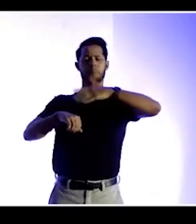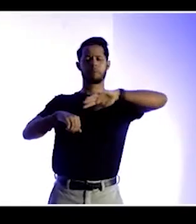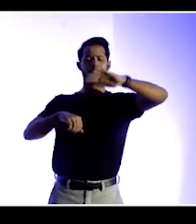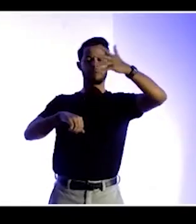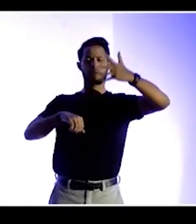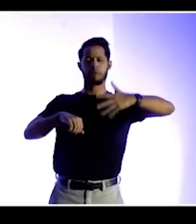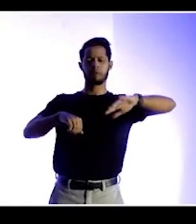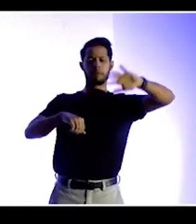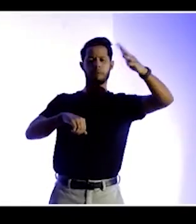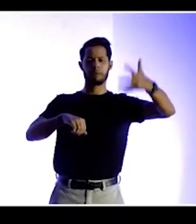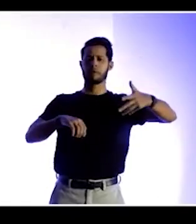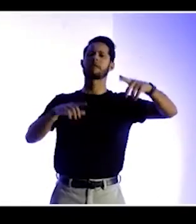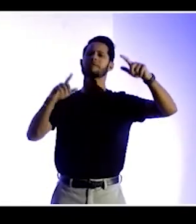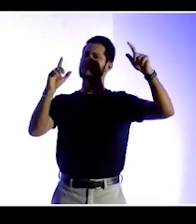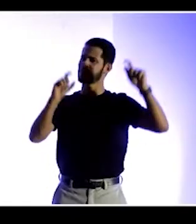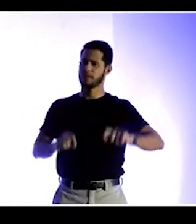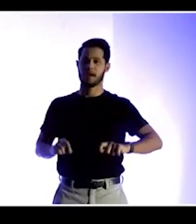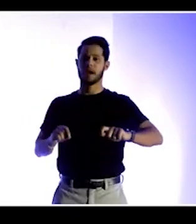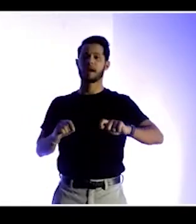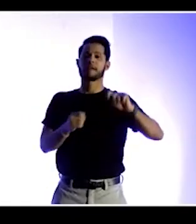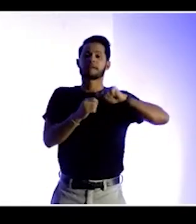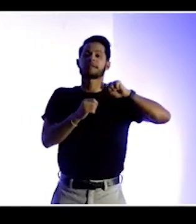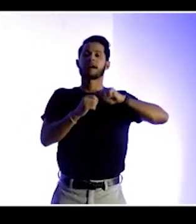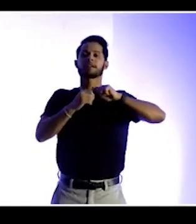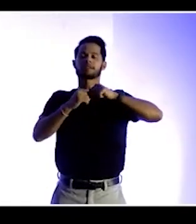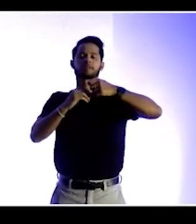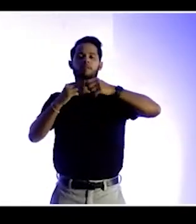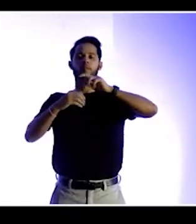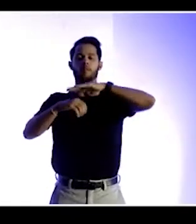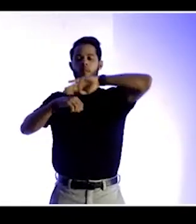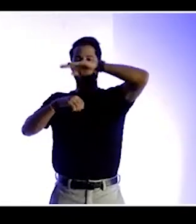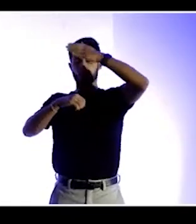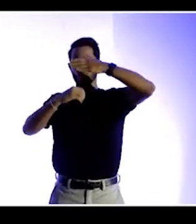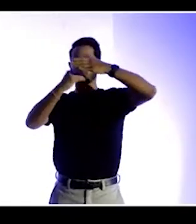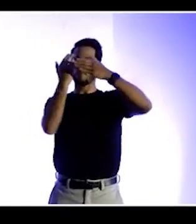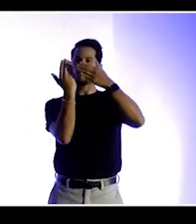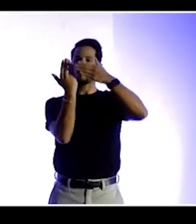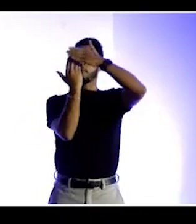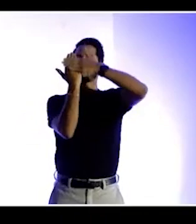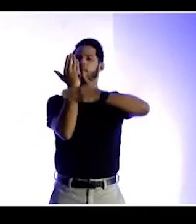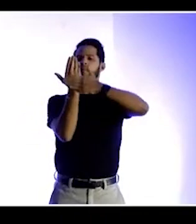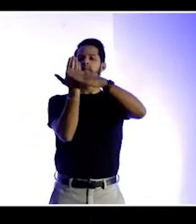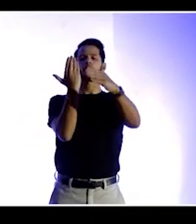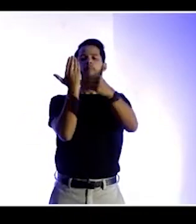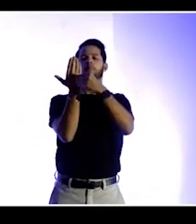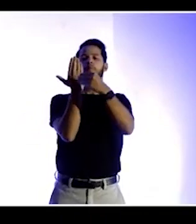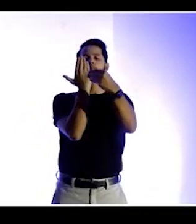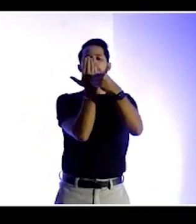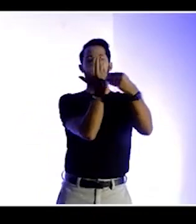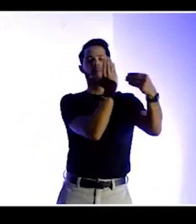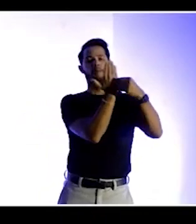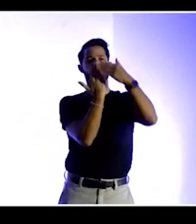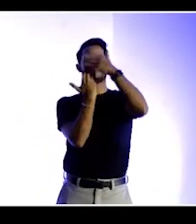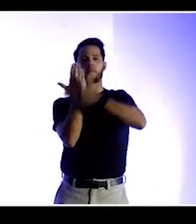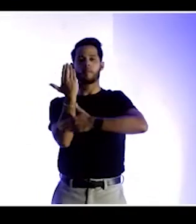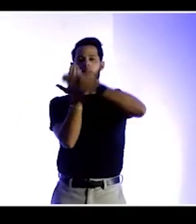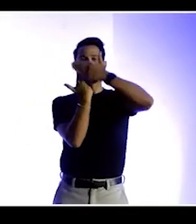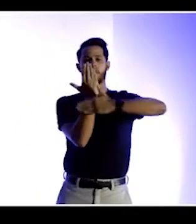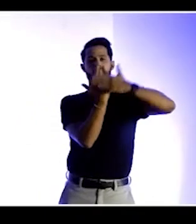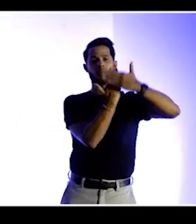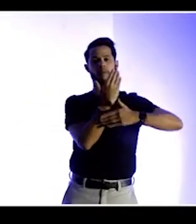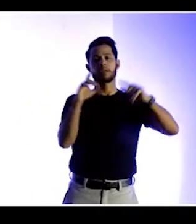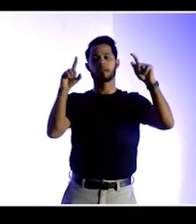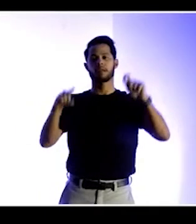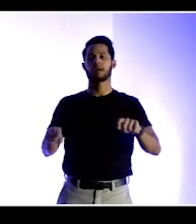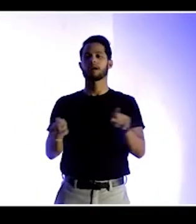geradores fotovoltaicos acompanhando o relevo e também não trazendo mais impacto ambiental relacionado à movimentação